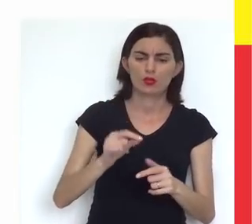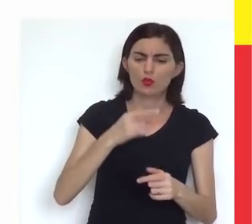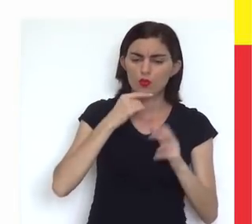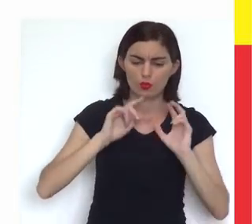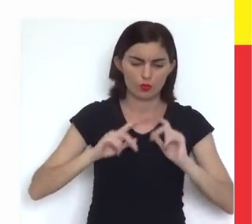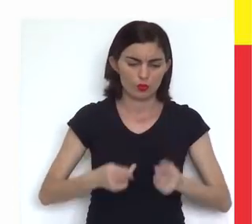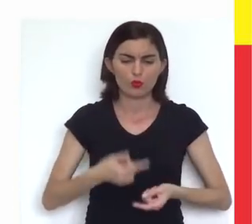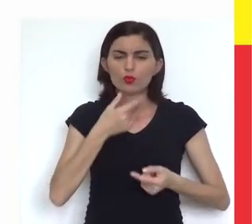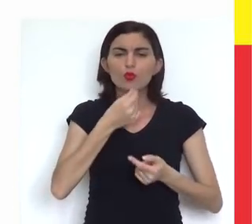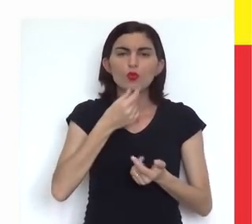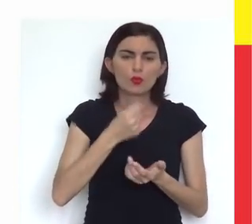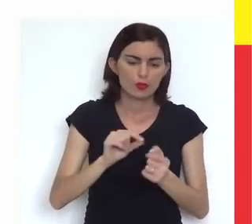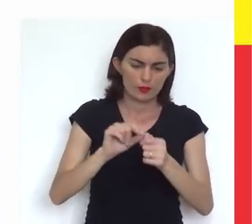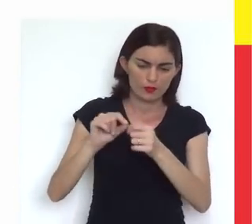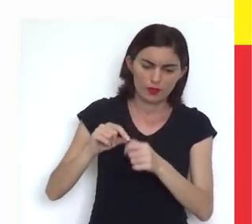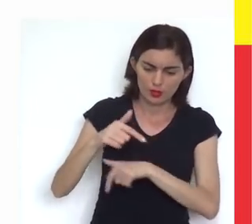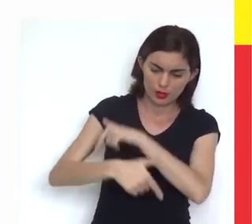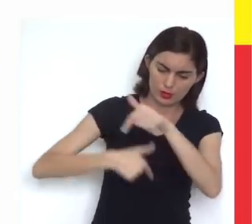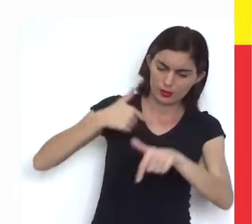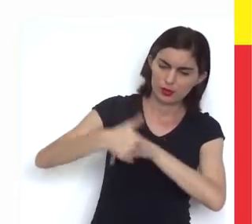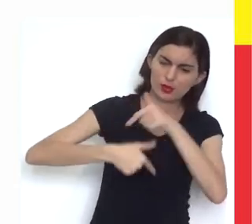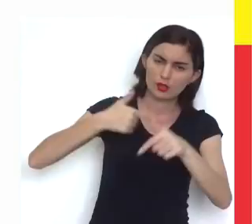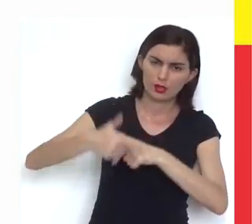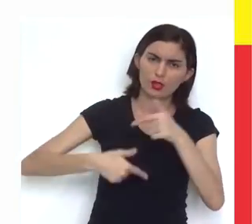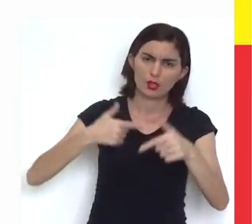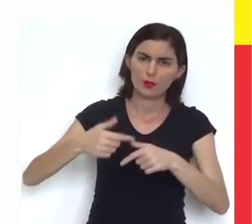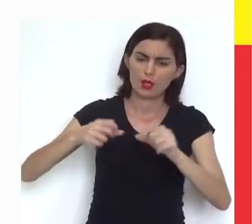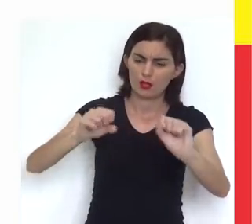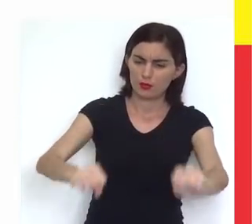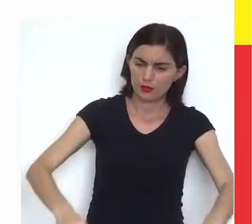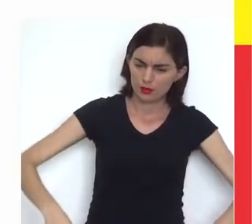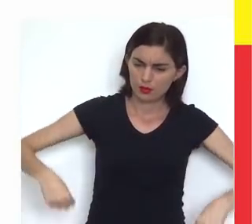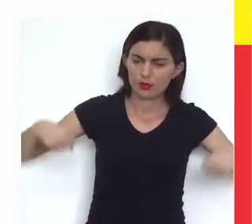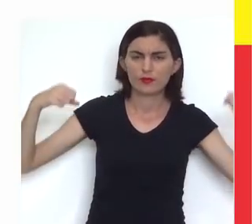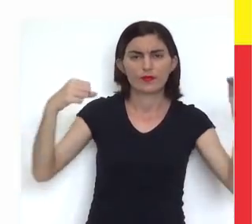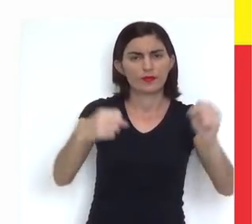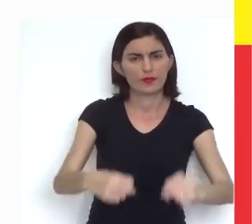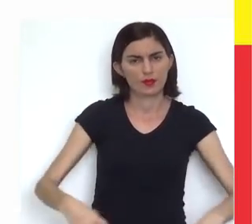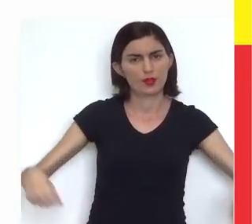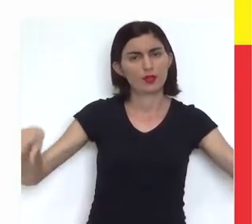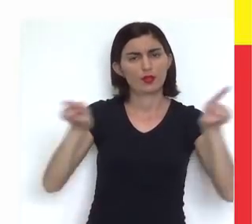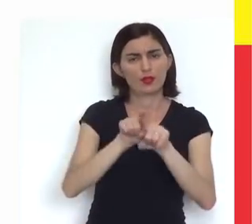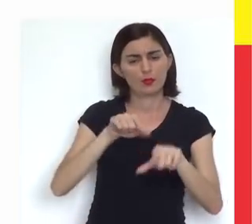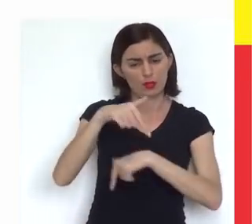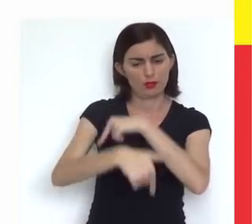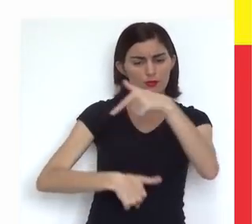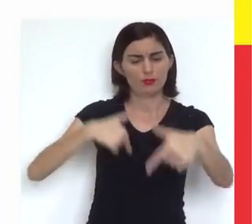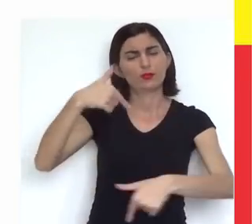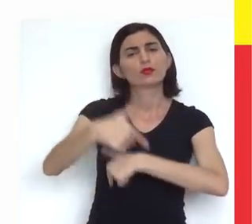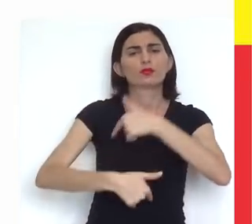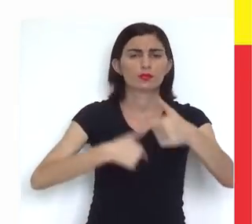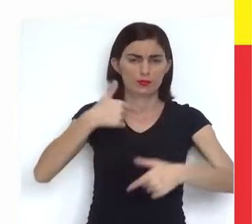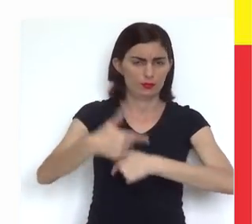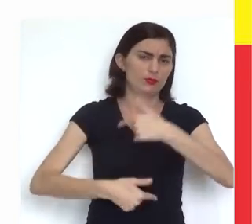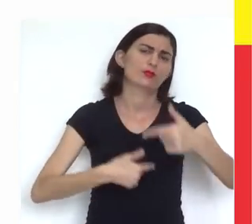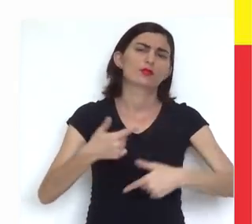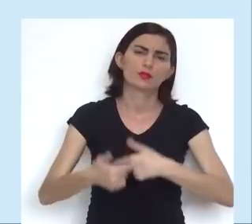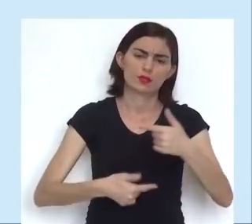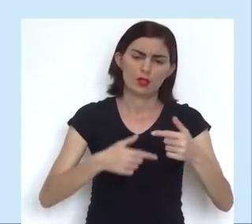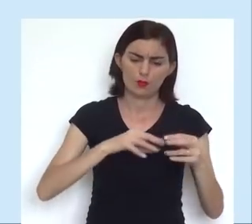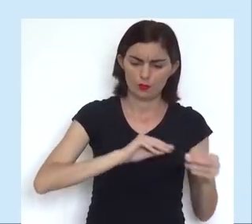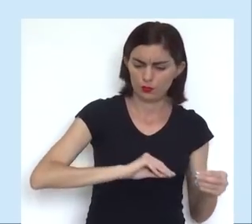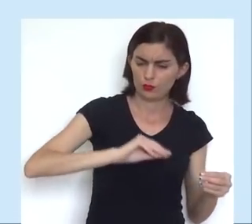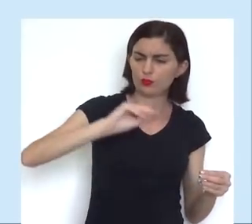humana. Tá? Então, o homem, quando ele faz aquele trabalho para fazer aquela remada, ele está também trabalhando, está na tração para